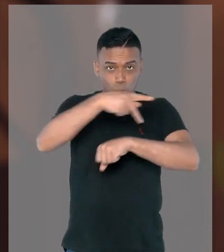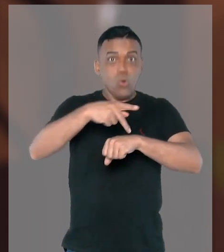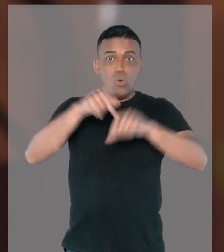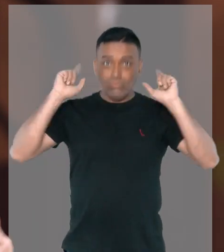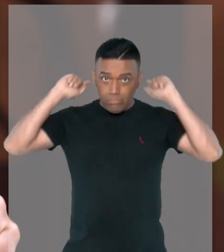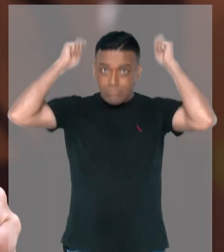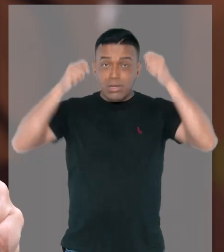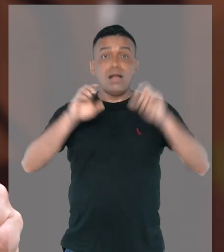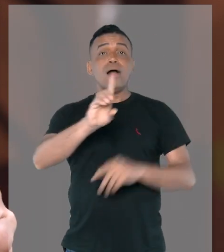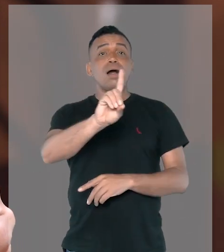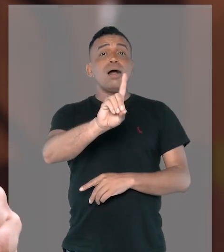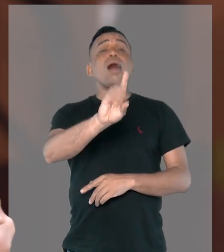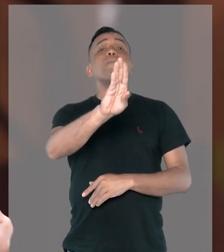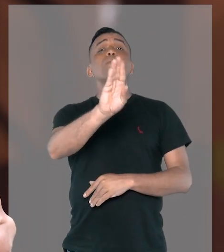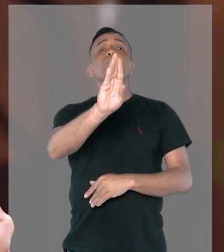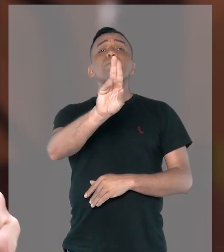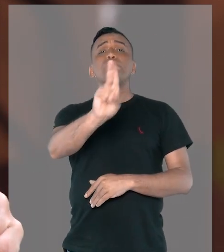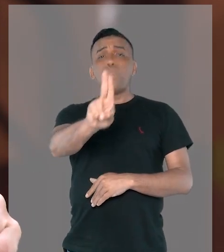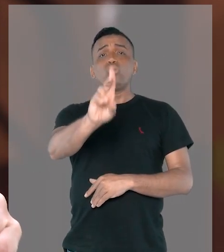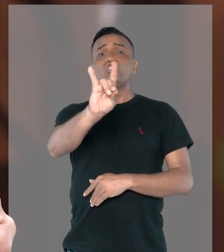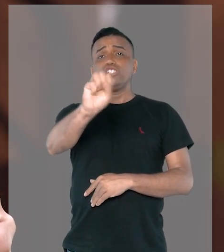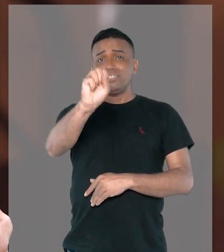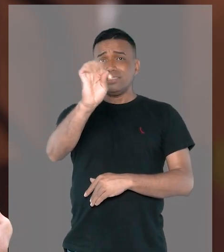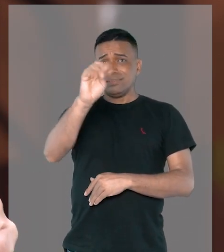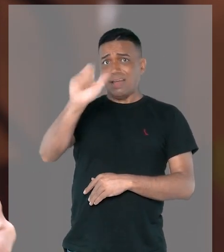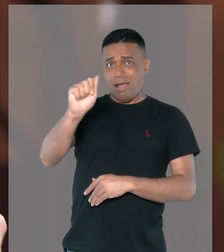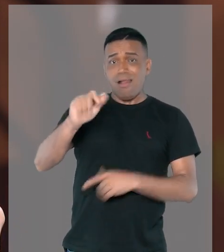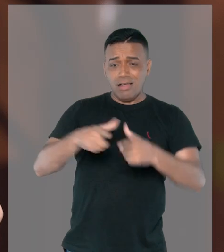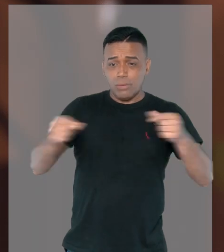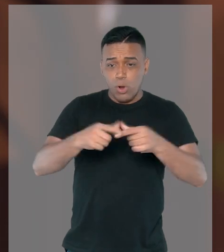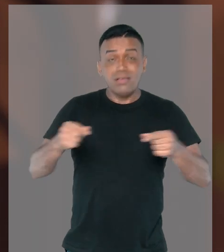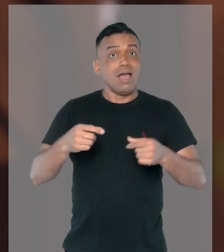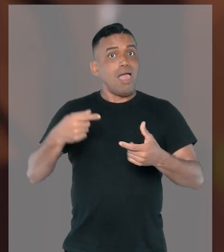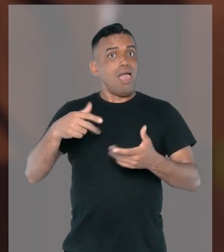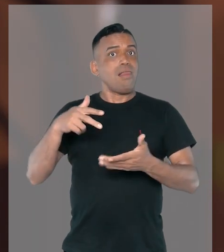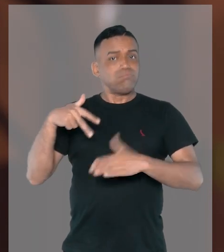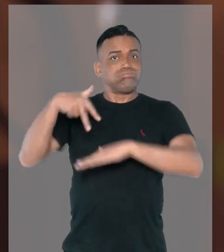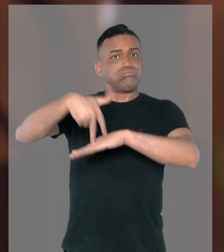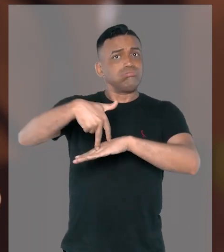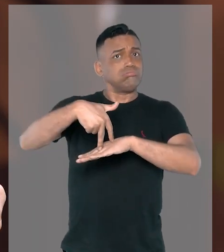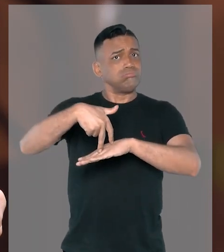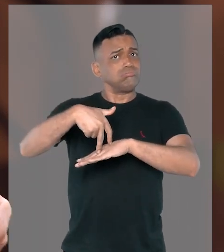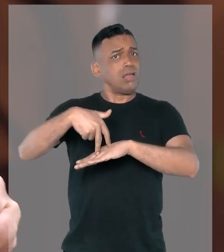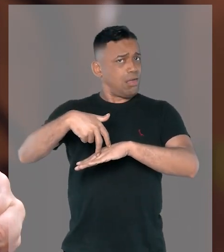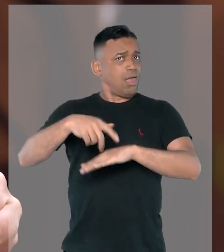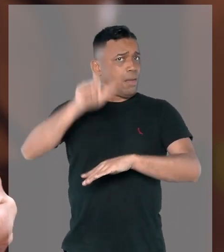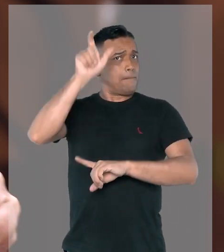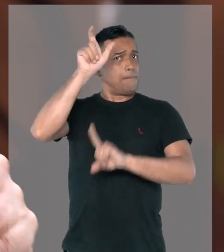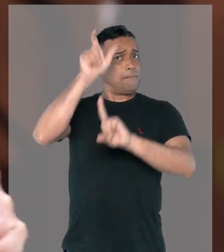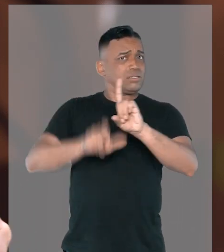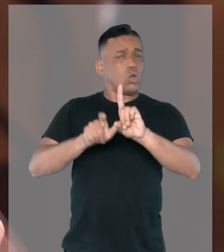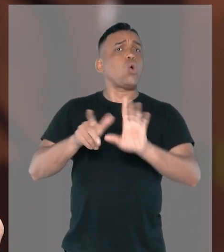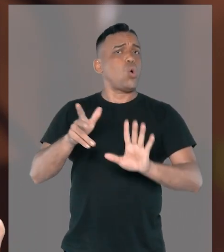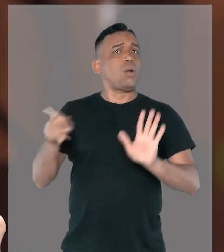do mundo todo, que ela tem um cargo dentro do nosso mosteiro sede, que ela é uma das pessoas que